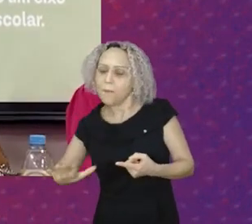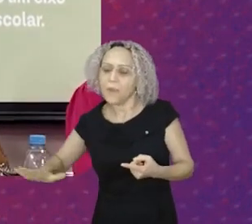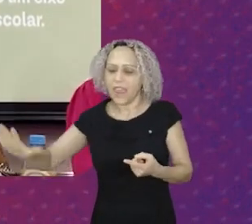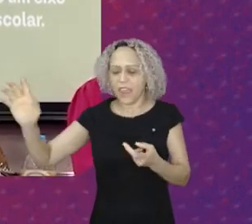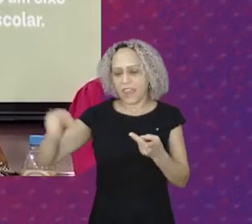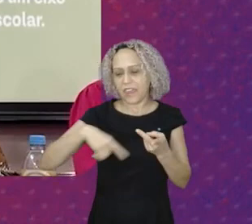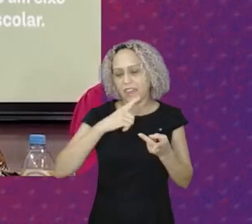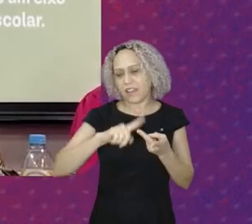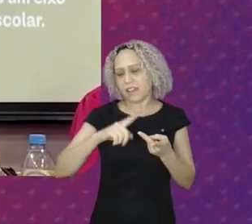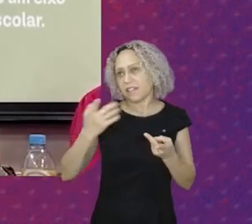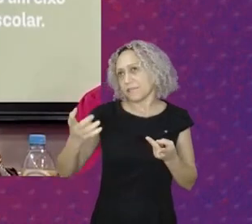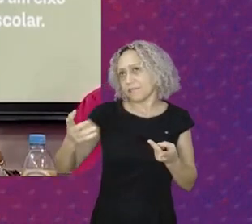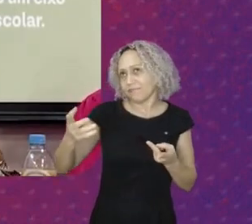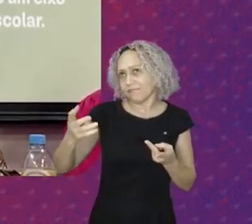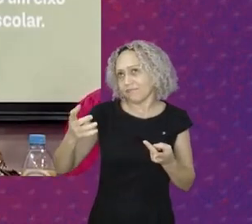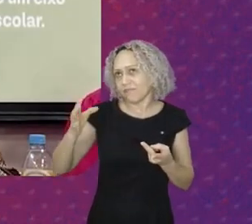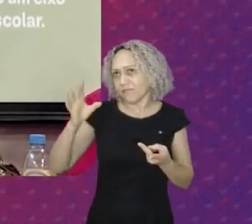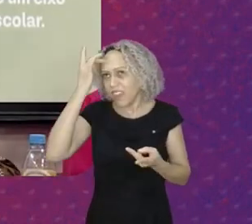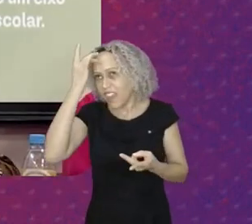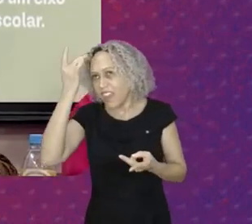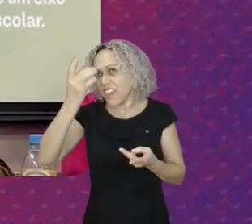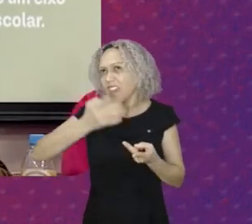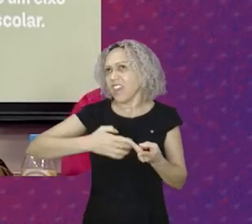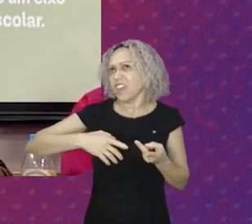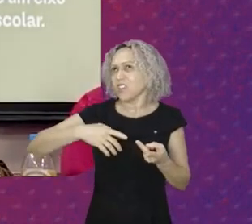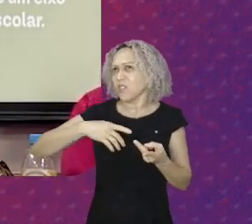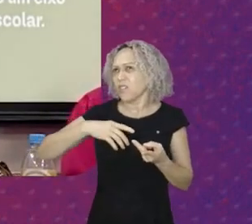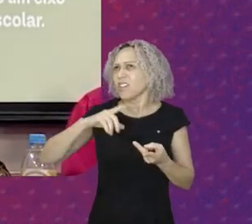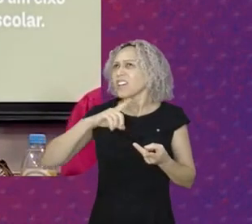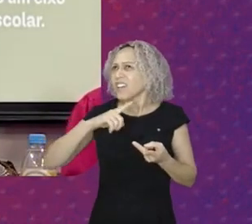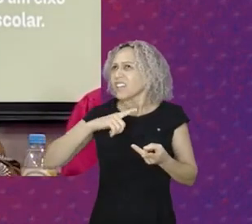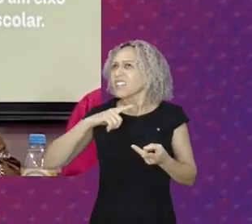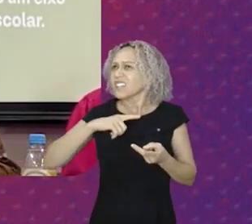né? É uma democracia racial desde que